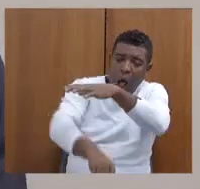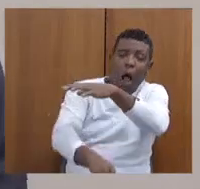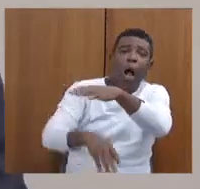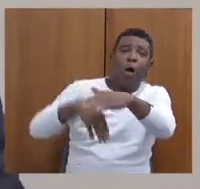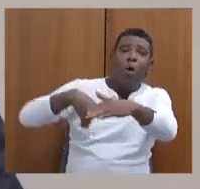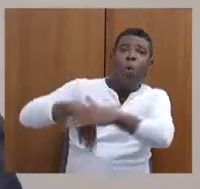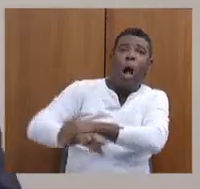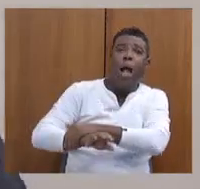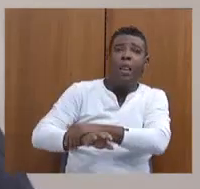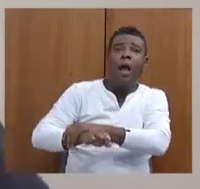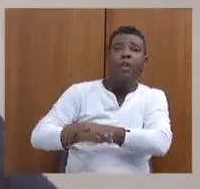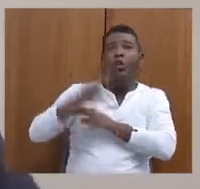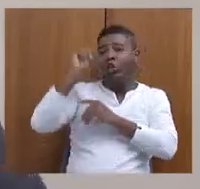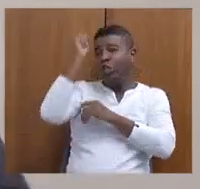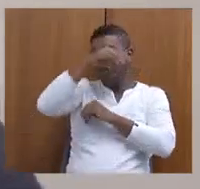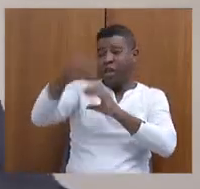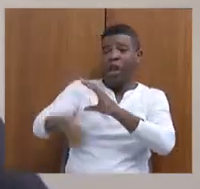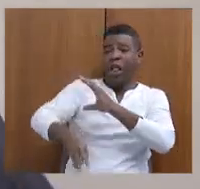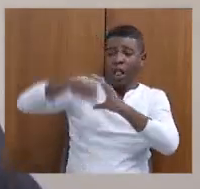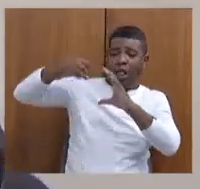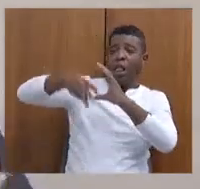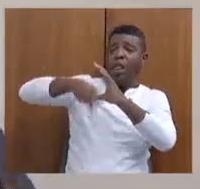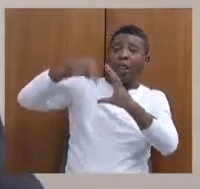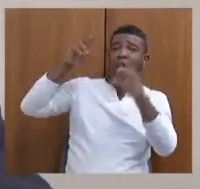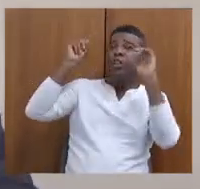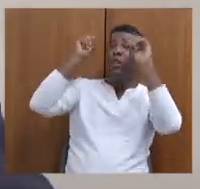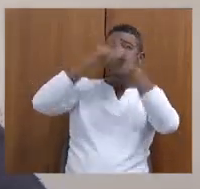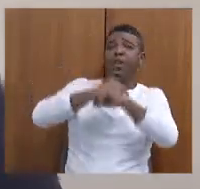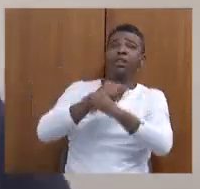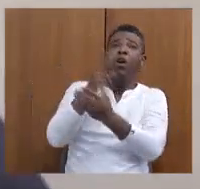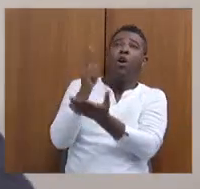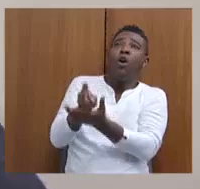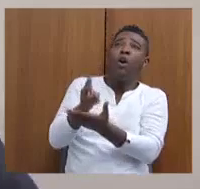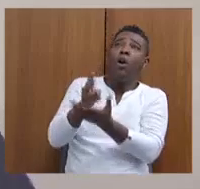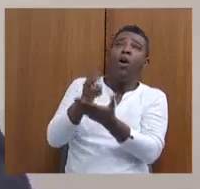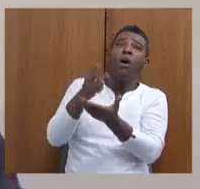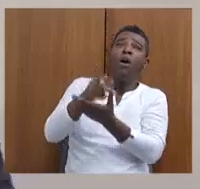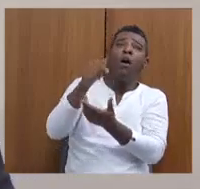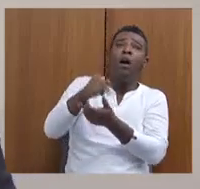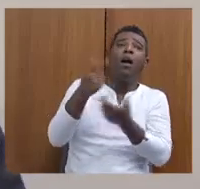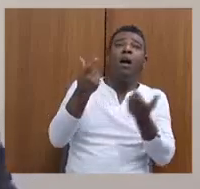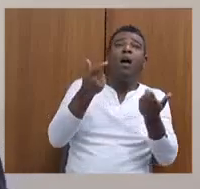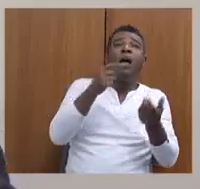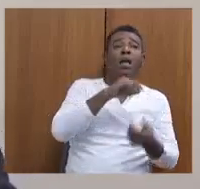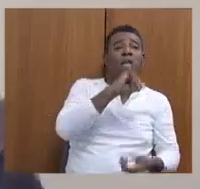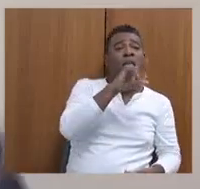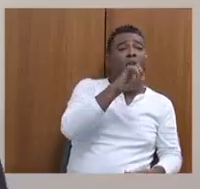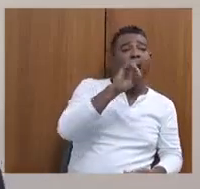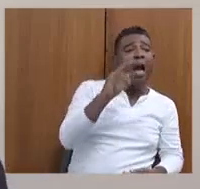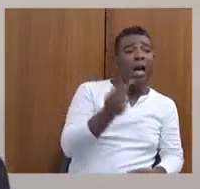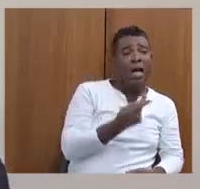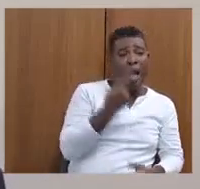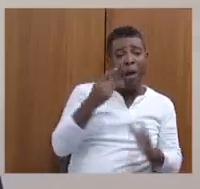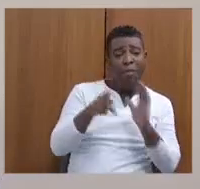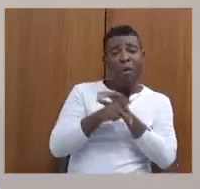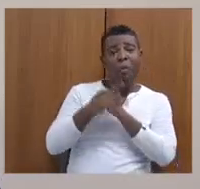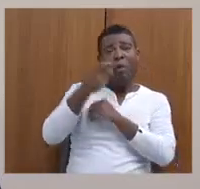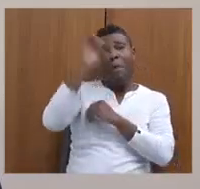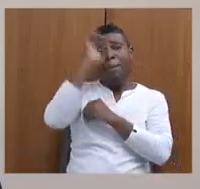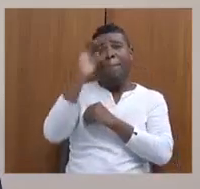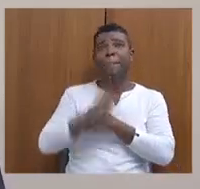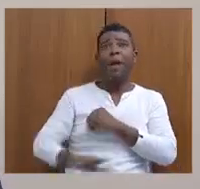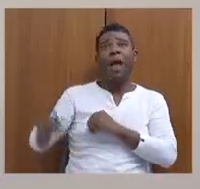É continuando ser uma das regiões com os menores idhs do Brasil